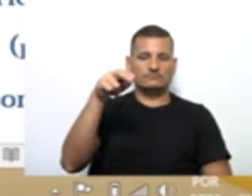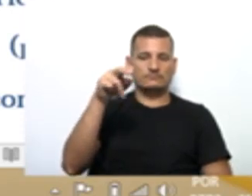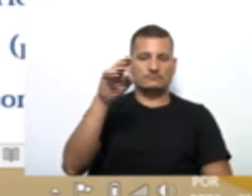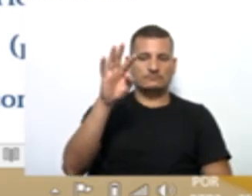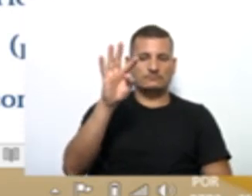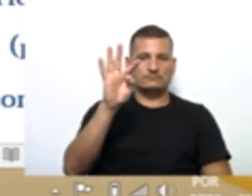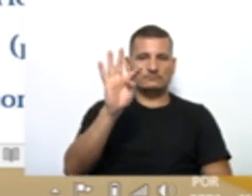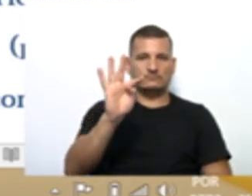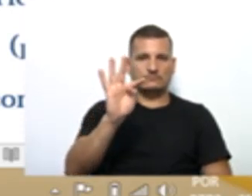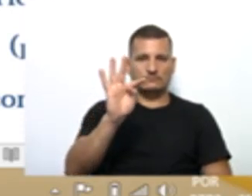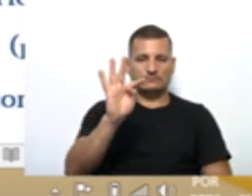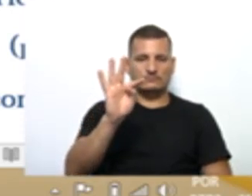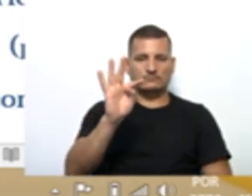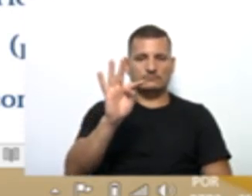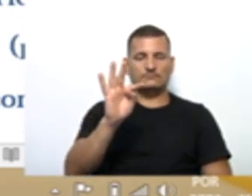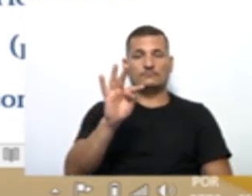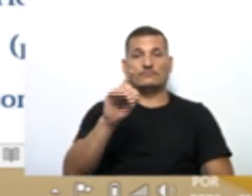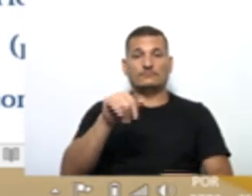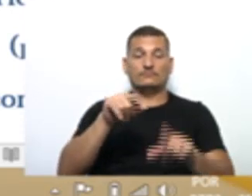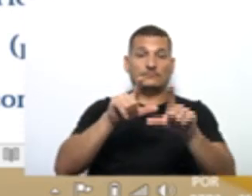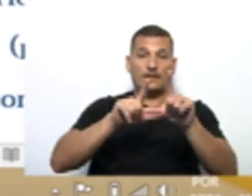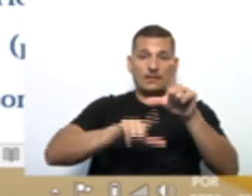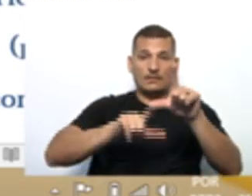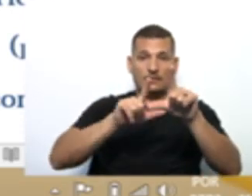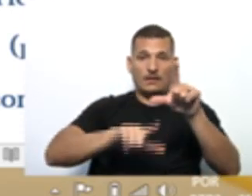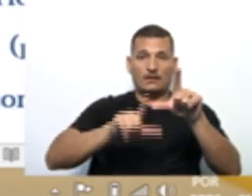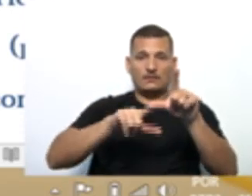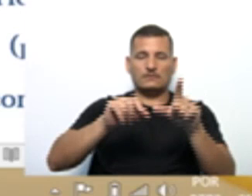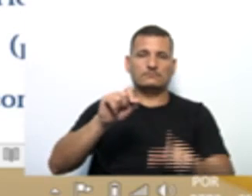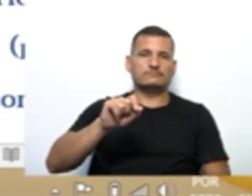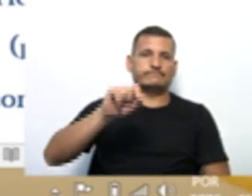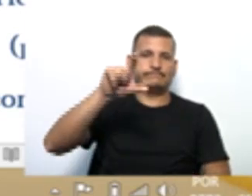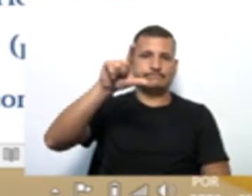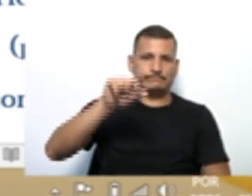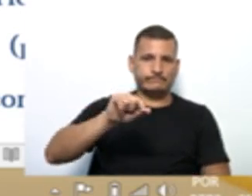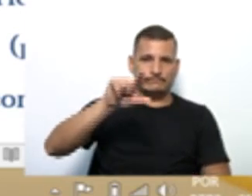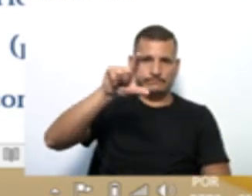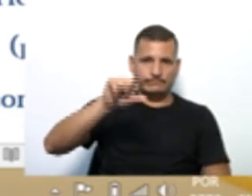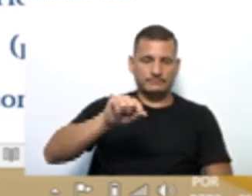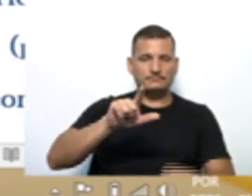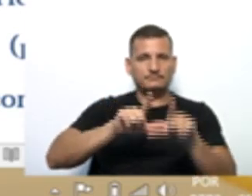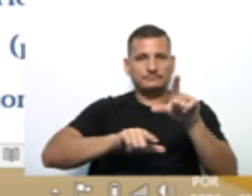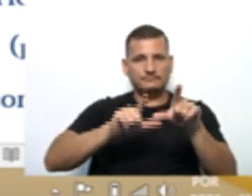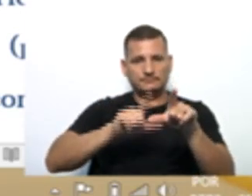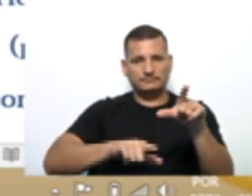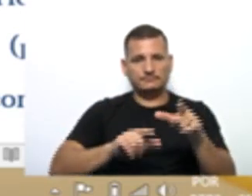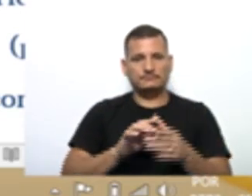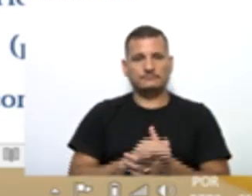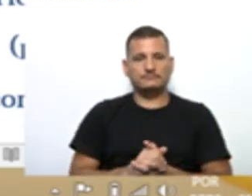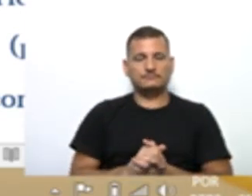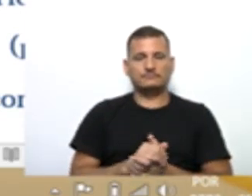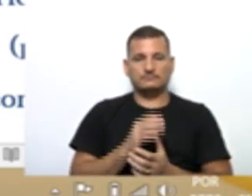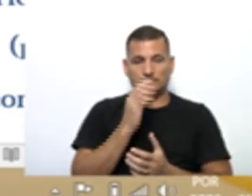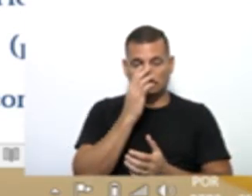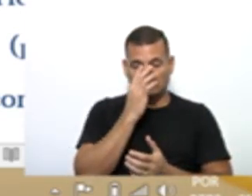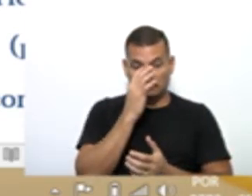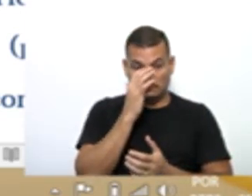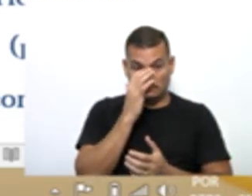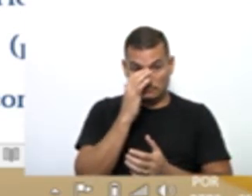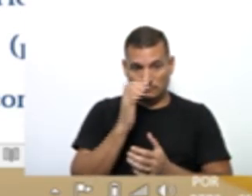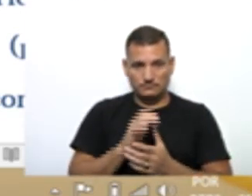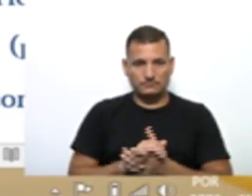o tamanho da fonte, o tipo da fonte e a cor da fonte. Para esse fim, nós vamos utilizar